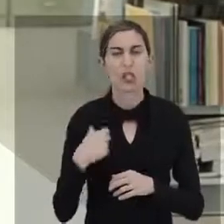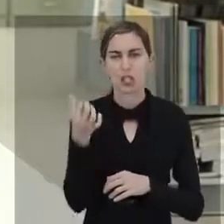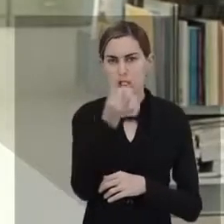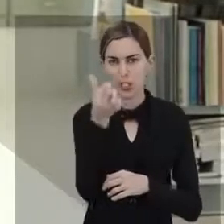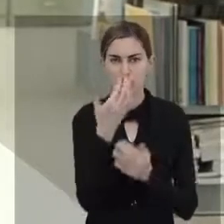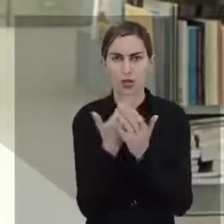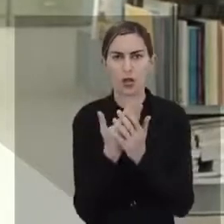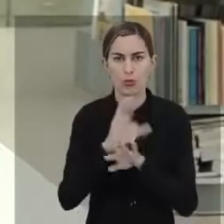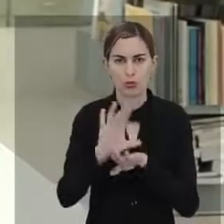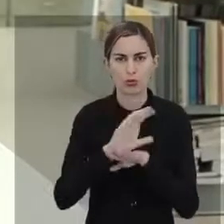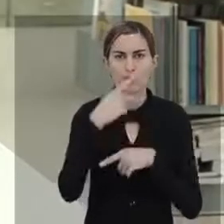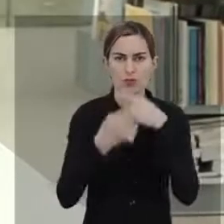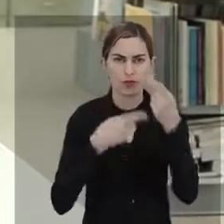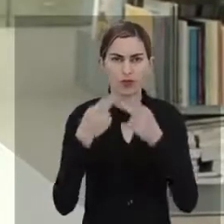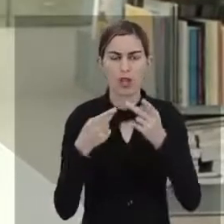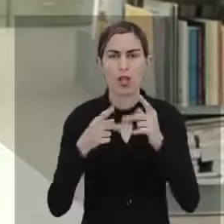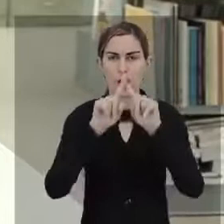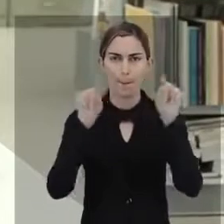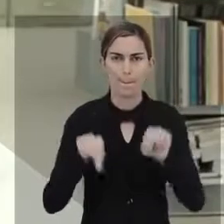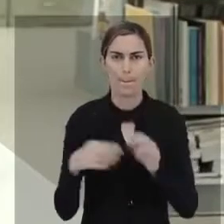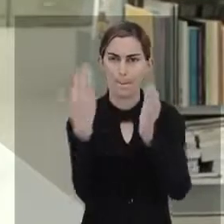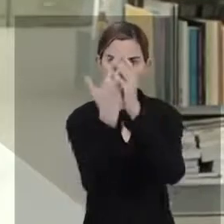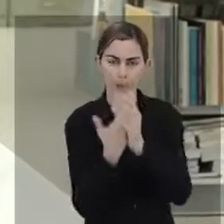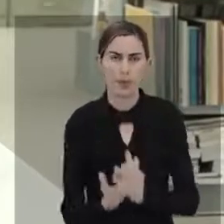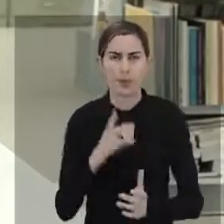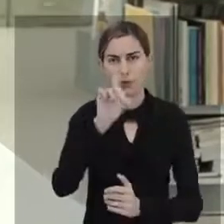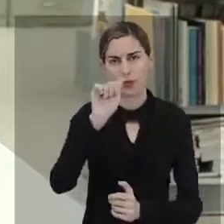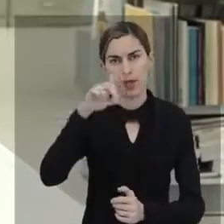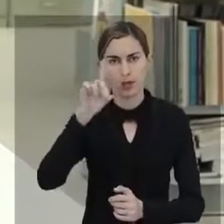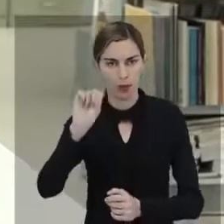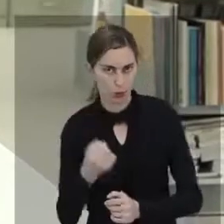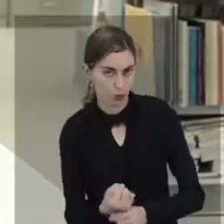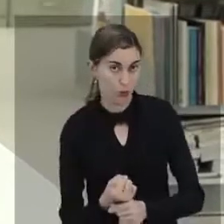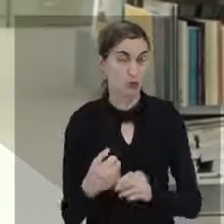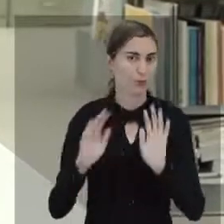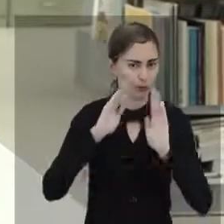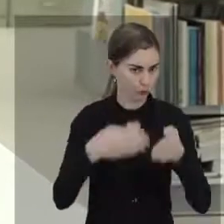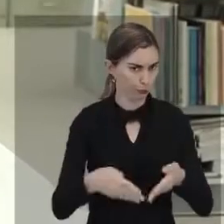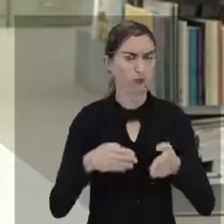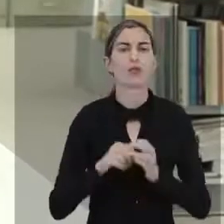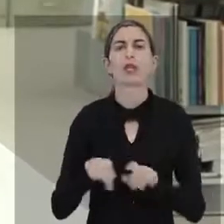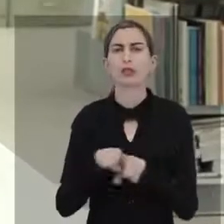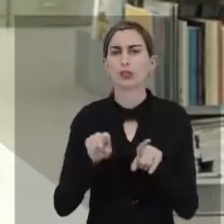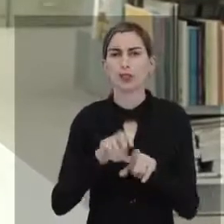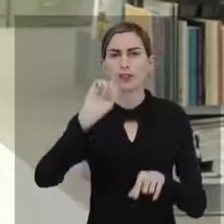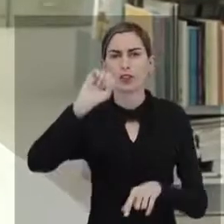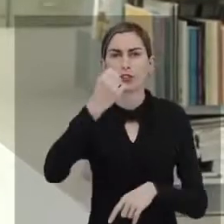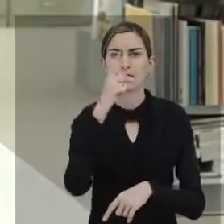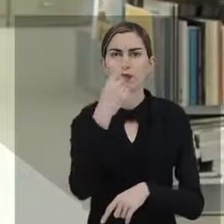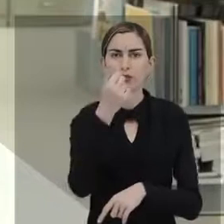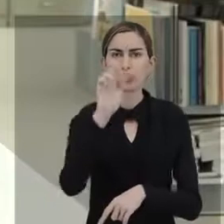gente vai falar um pouco sobre banco de dados, certo? A gente vai falar sobre um banco de dados específico, nós vamos falar também sobre Shared